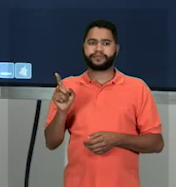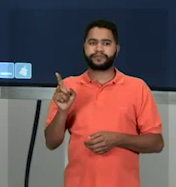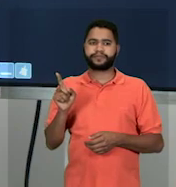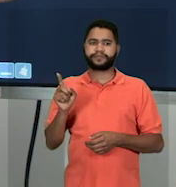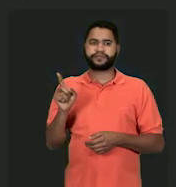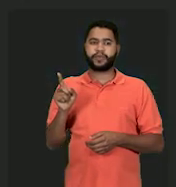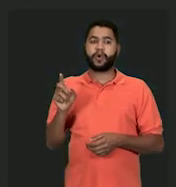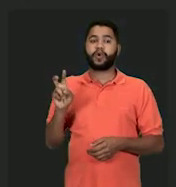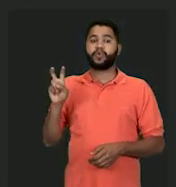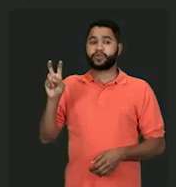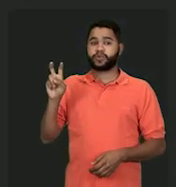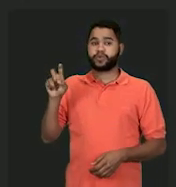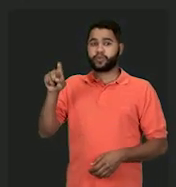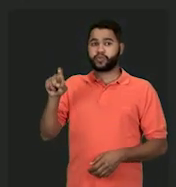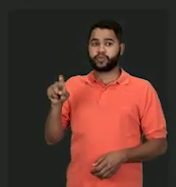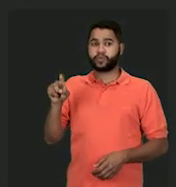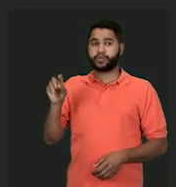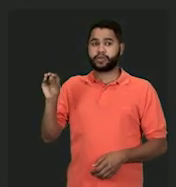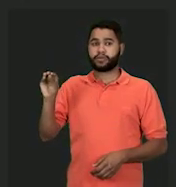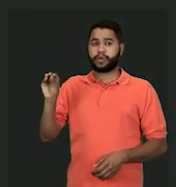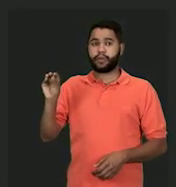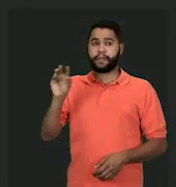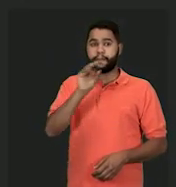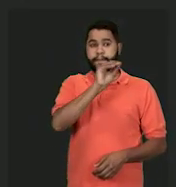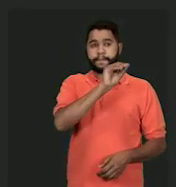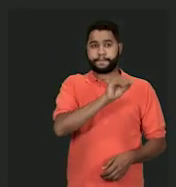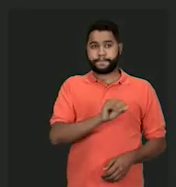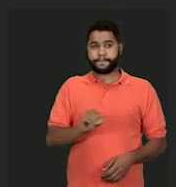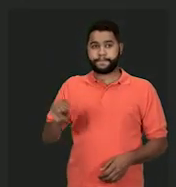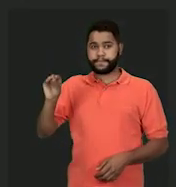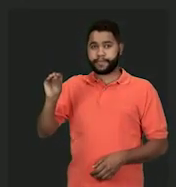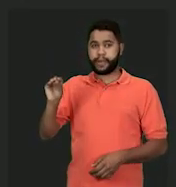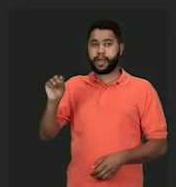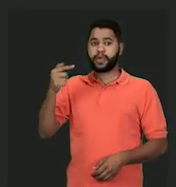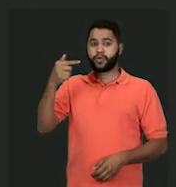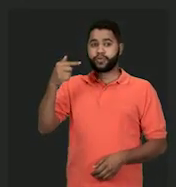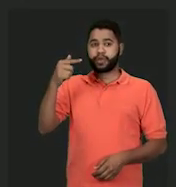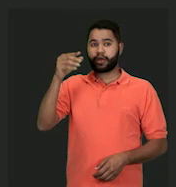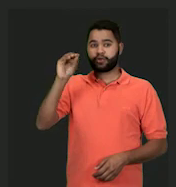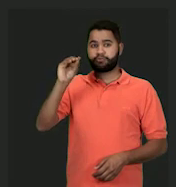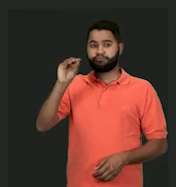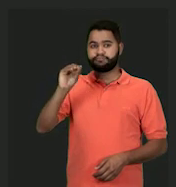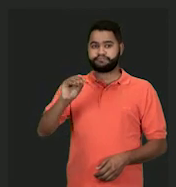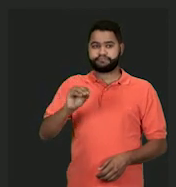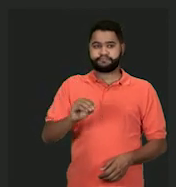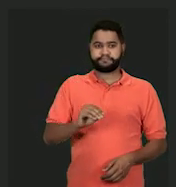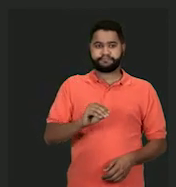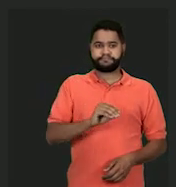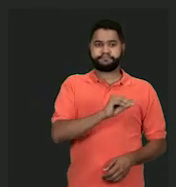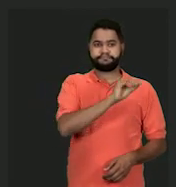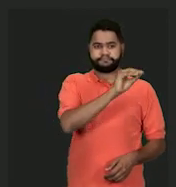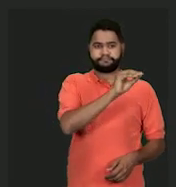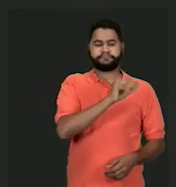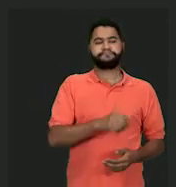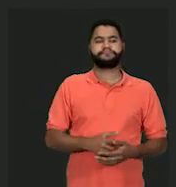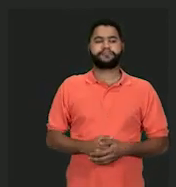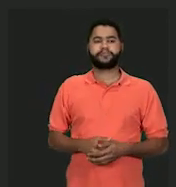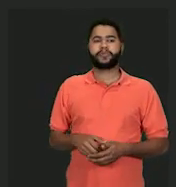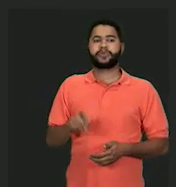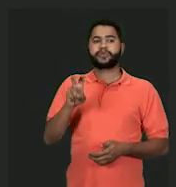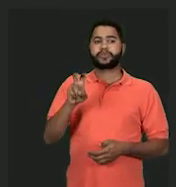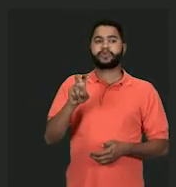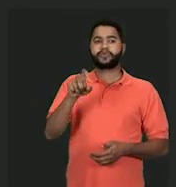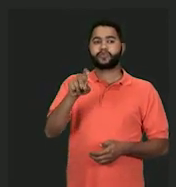para o primeiro membro e eu vou colocar esse cara para o segundo membro vem comigo tá aqui ó deslocando